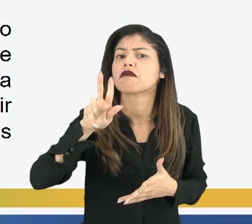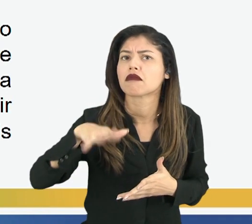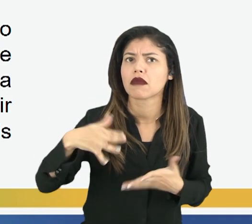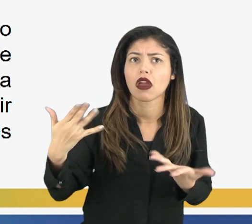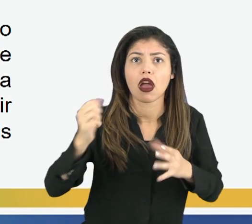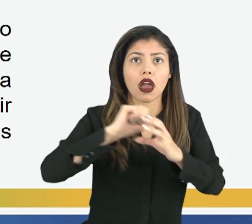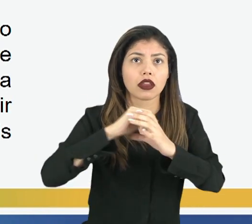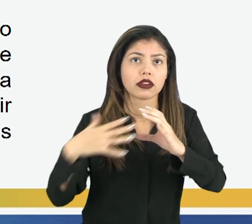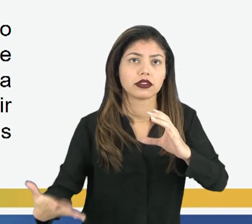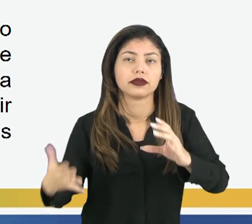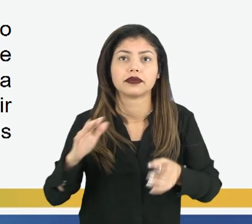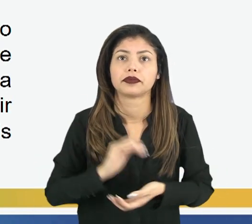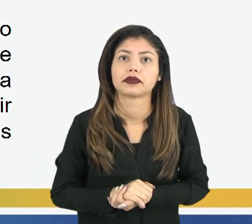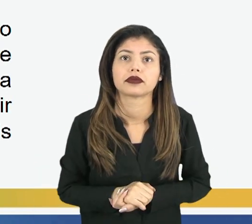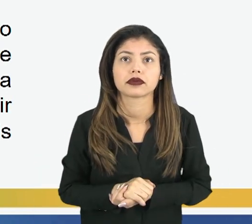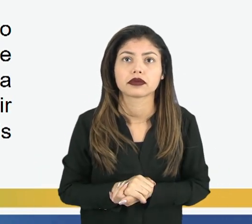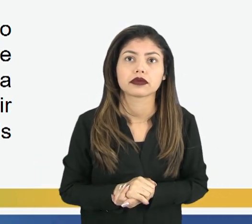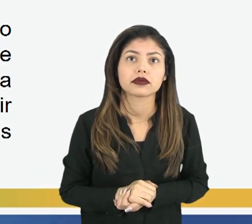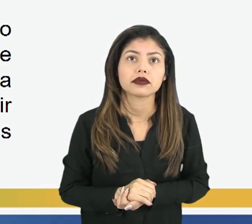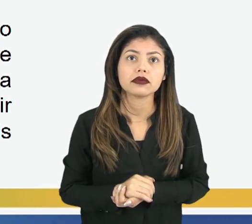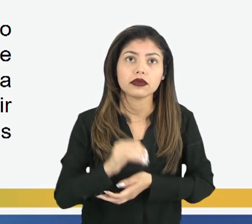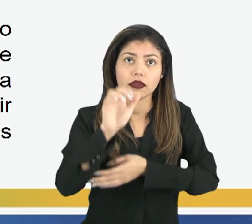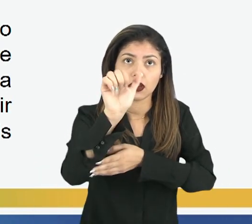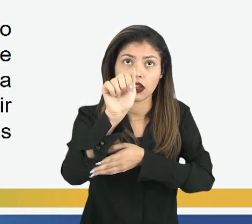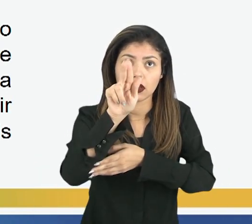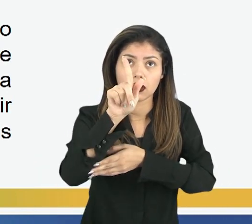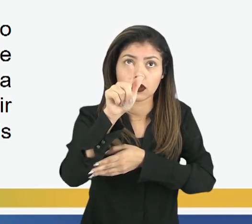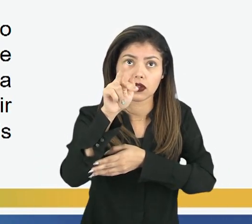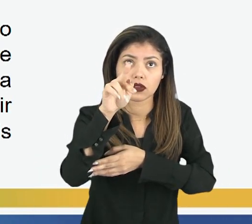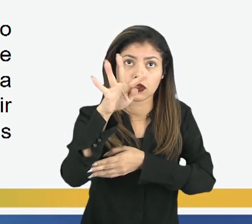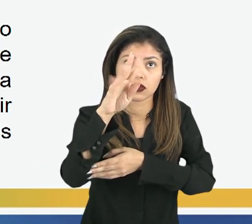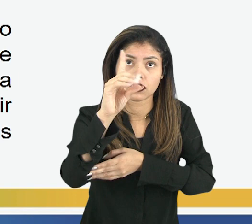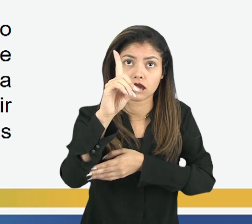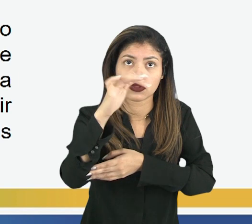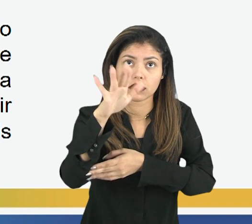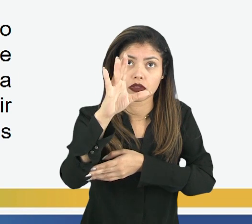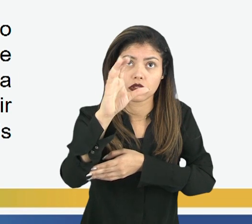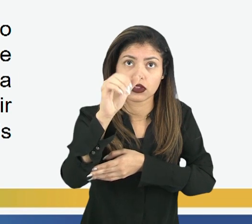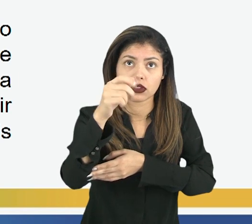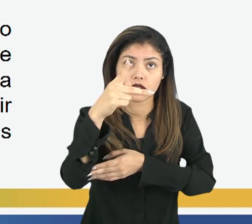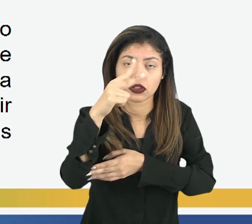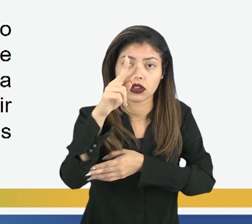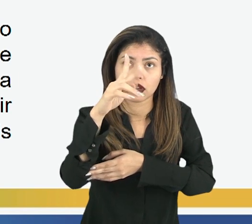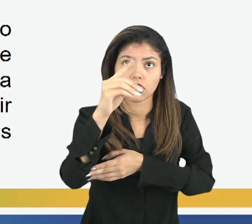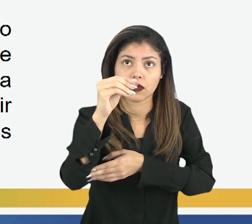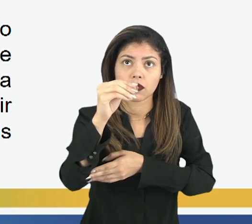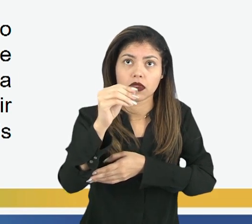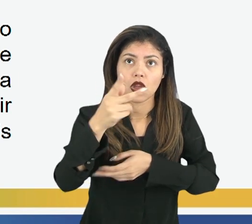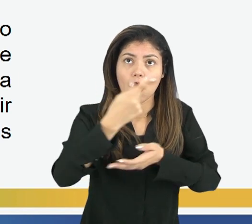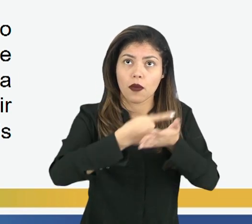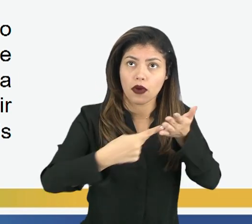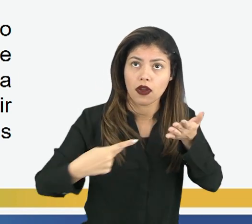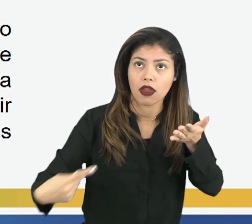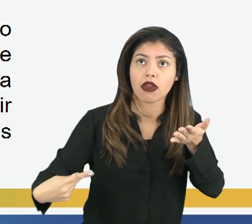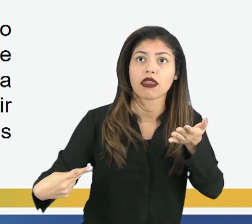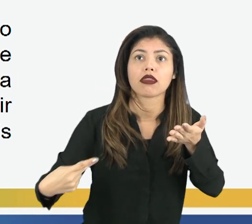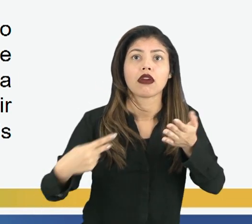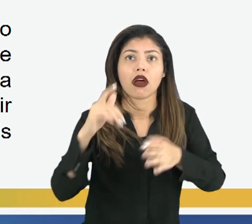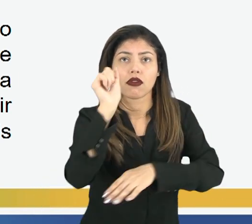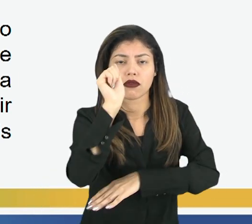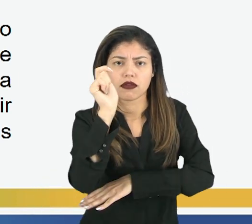suas características. Augusto de Campos é um poeta, tradutor, ensaísta e crítico